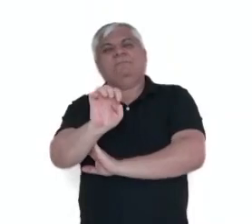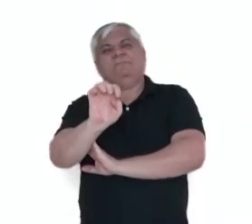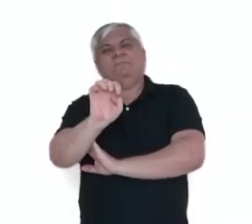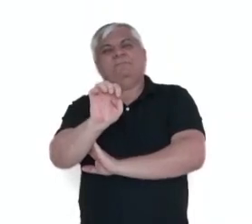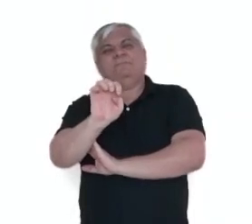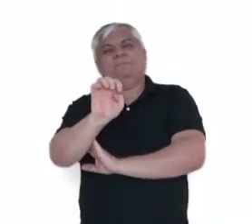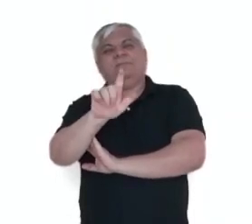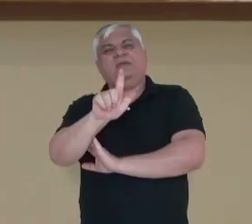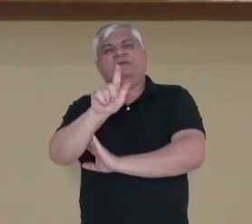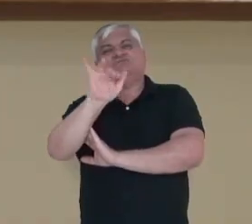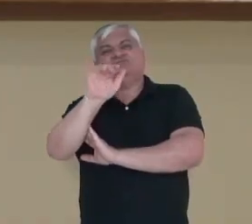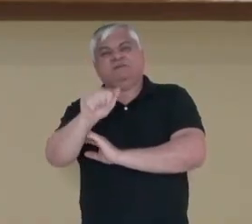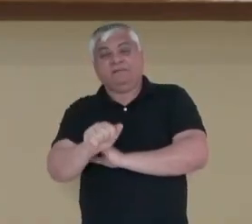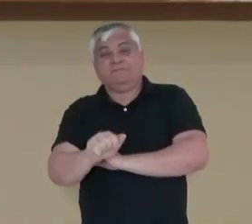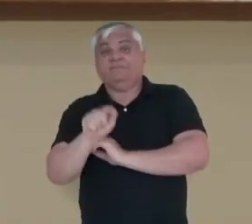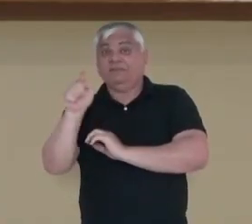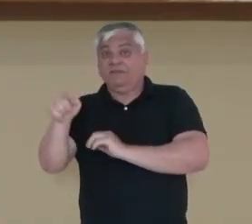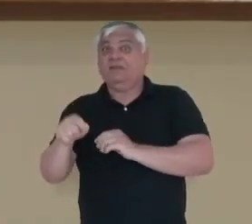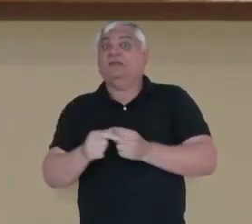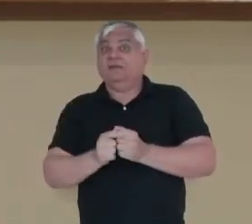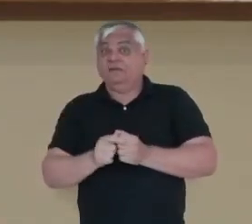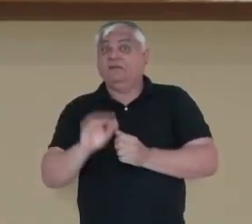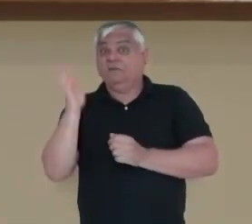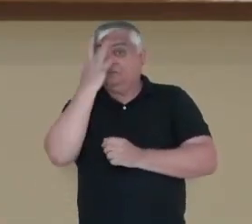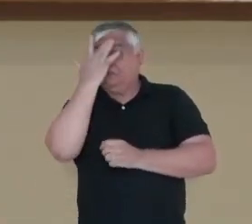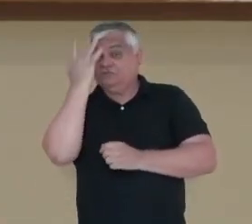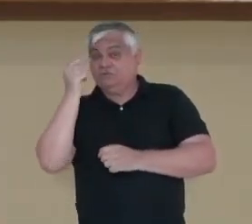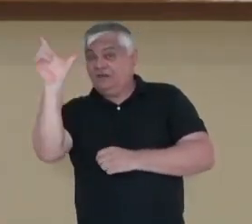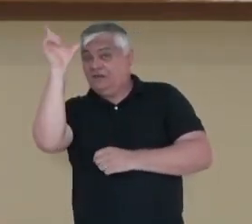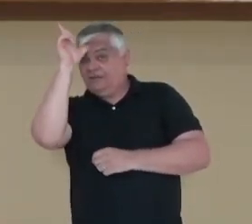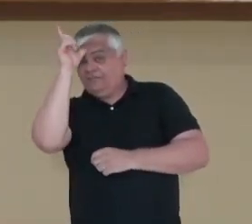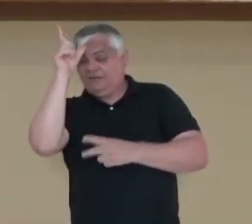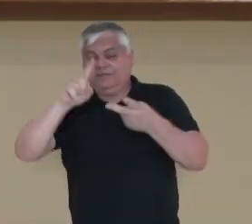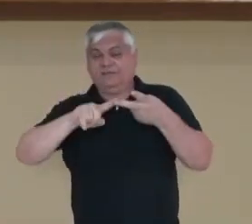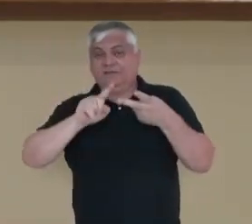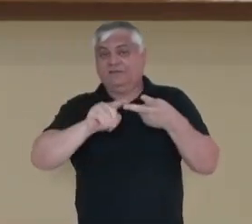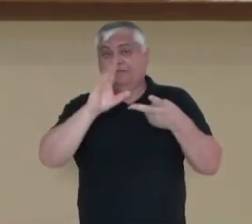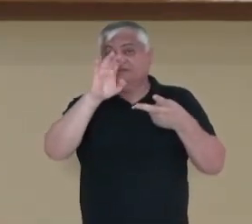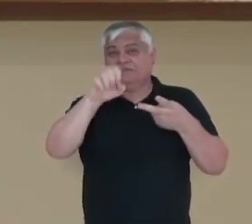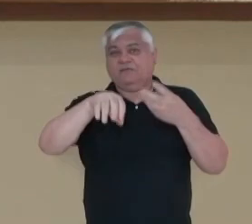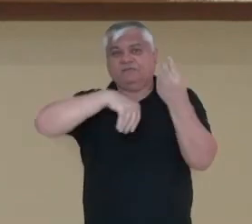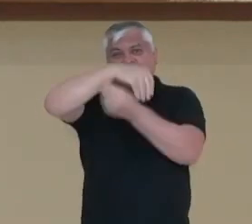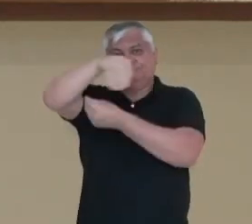de povos celtas e germânicos.